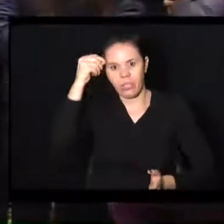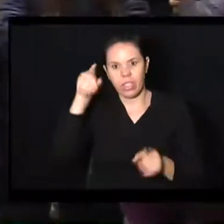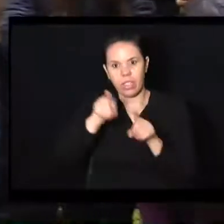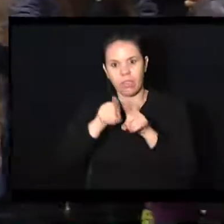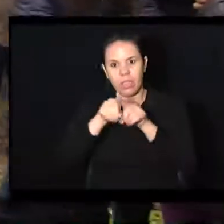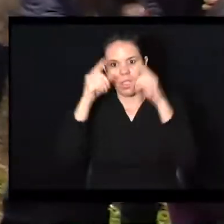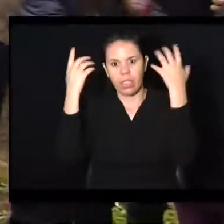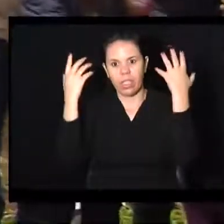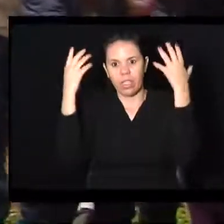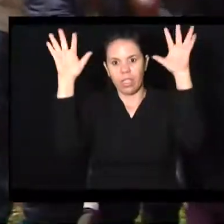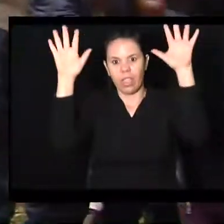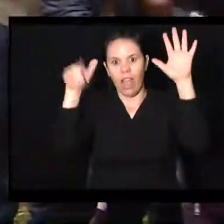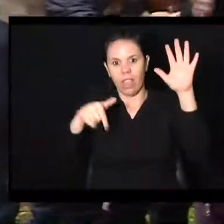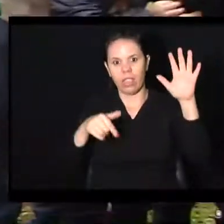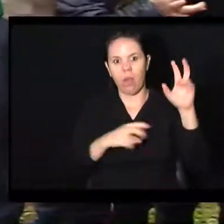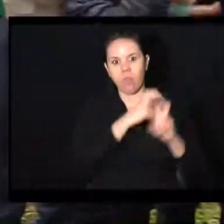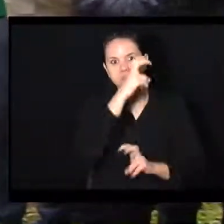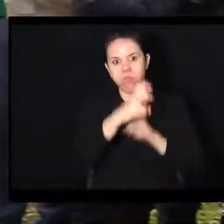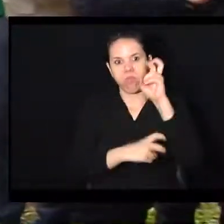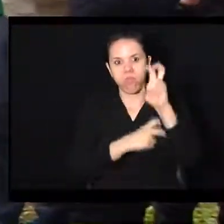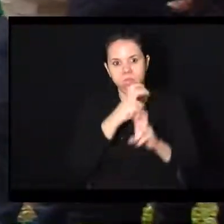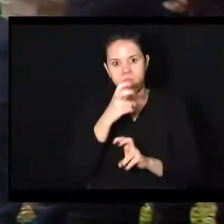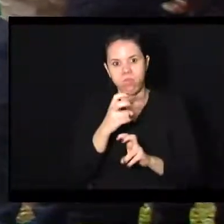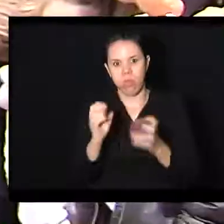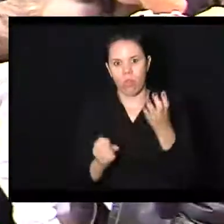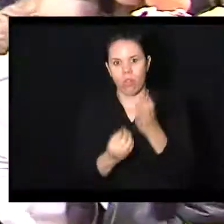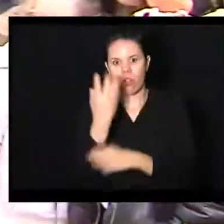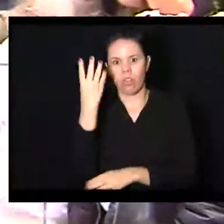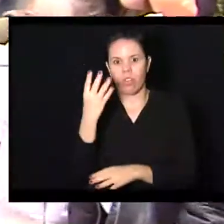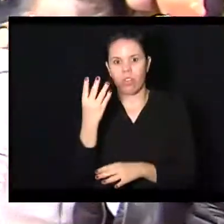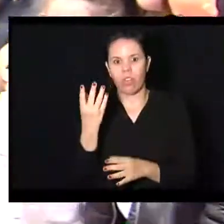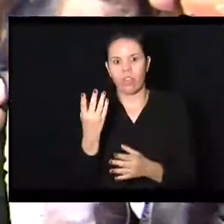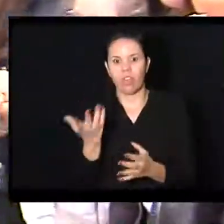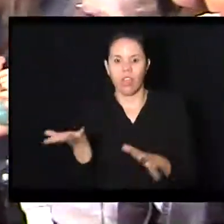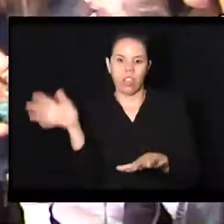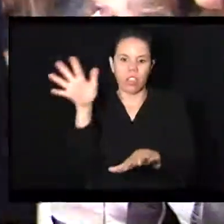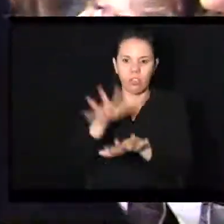o parque inclusivo aqui do Parque Taquaral.